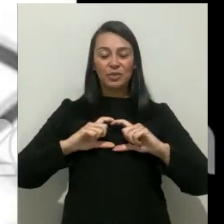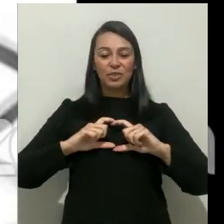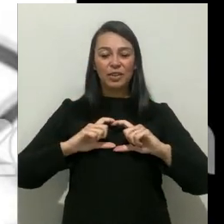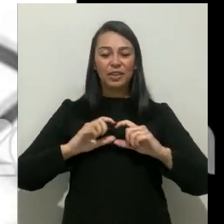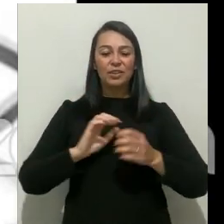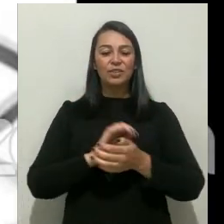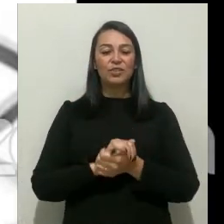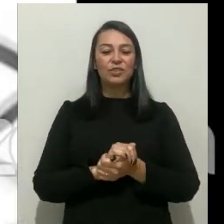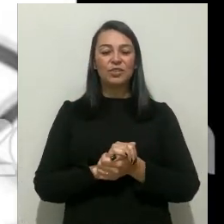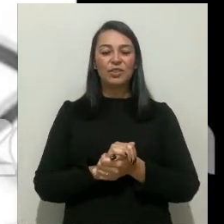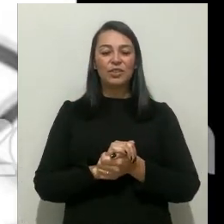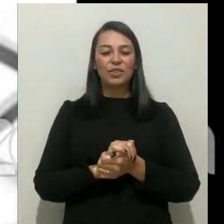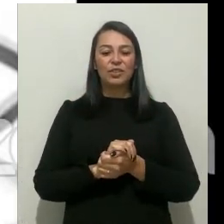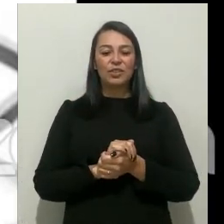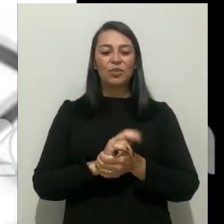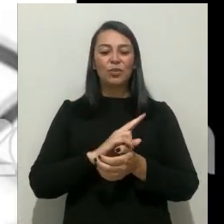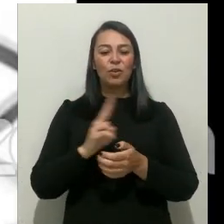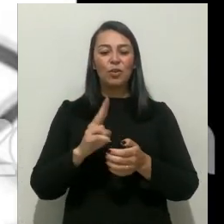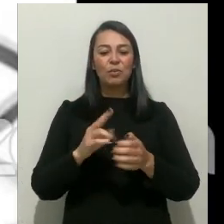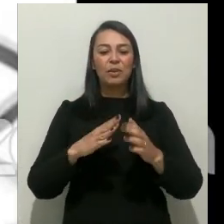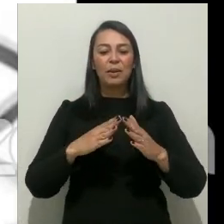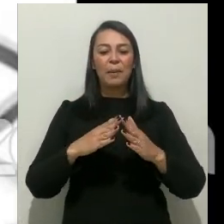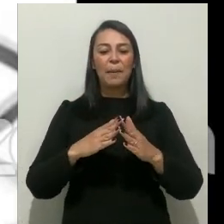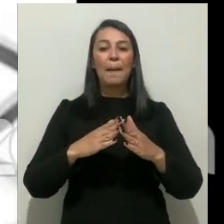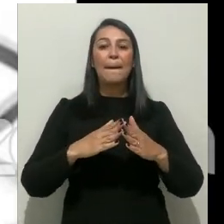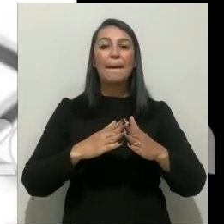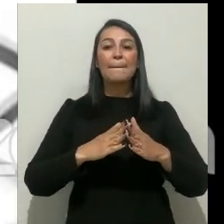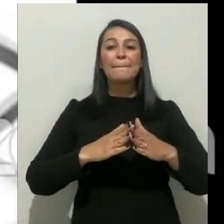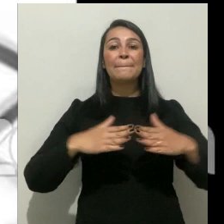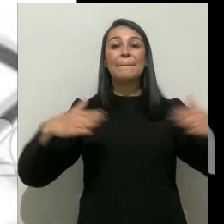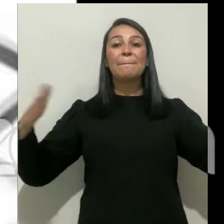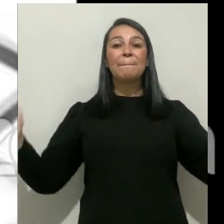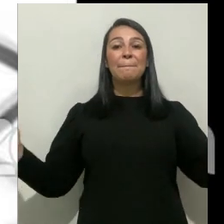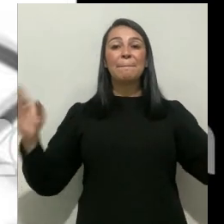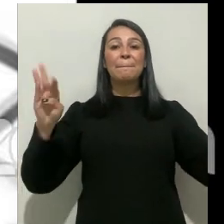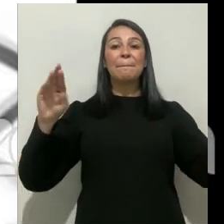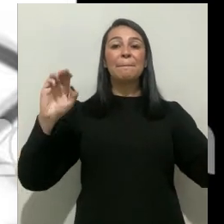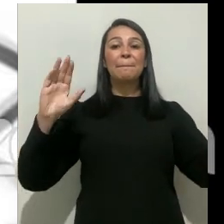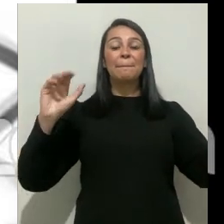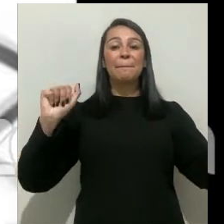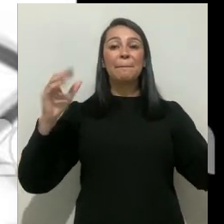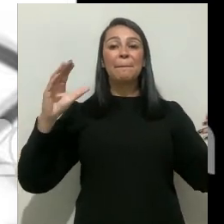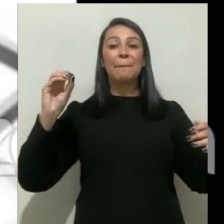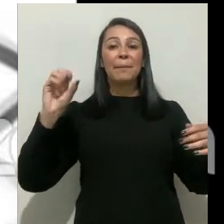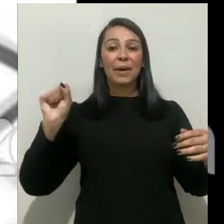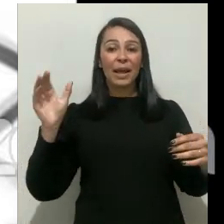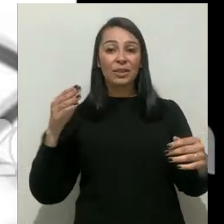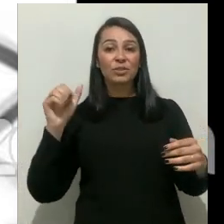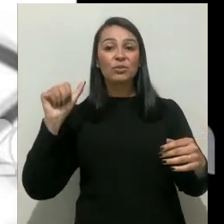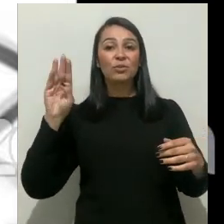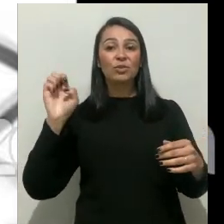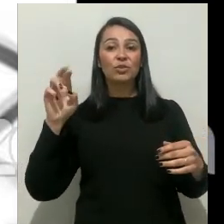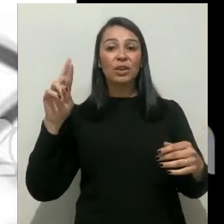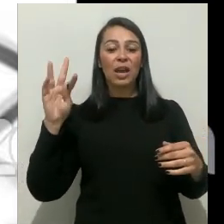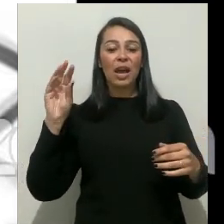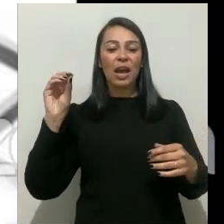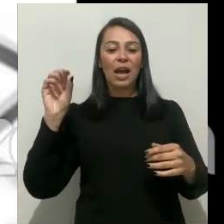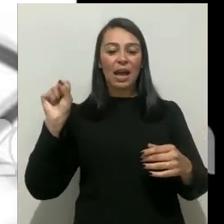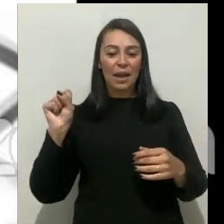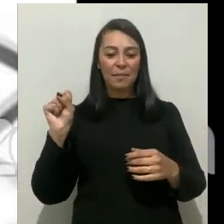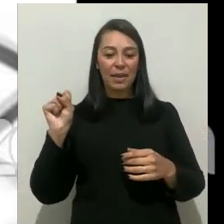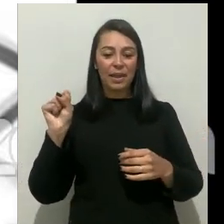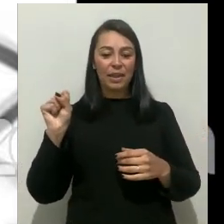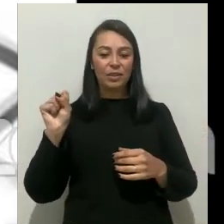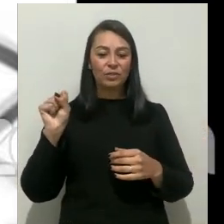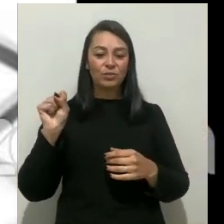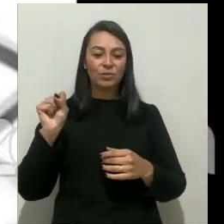né, Braços Abertos, e que é um desenho, né, inspirado na estátua. E você não precisa nem dizer o nome da obra, é só